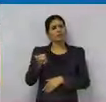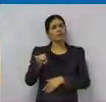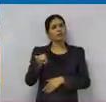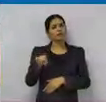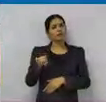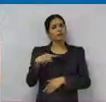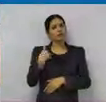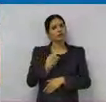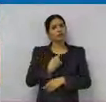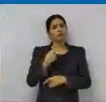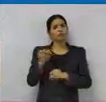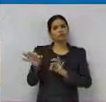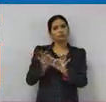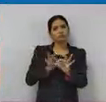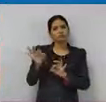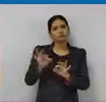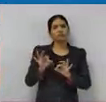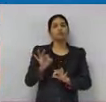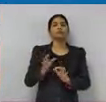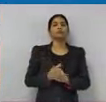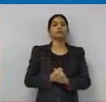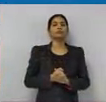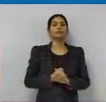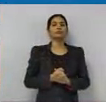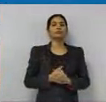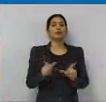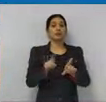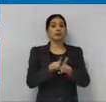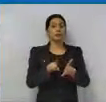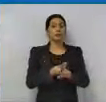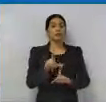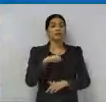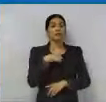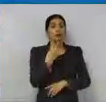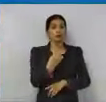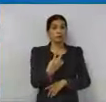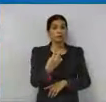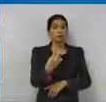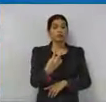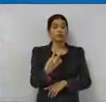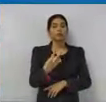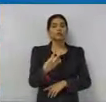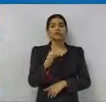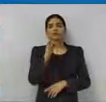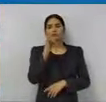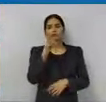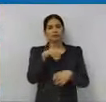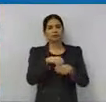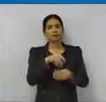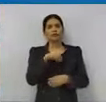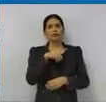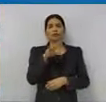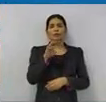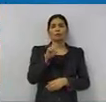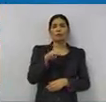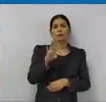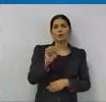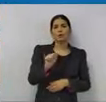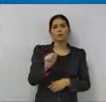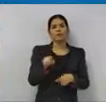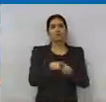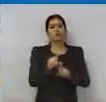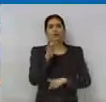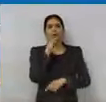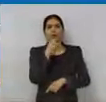a recuperação de 2 elevatórias, conjunto motobombas, a parte elétrica e